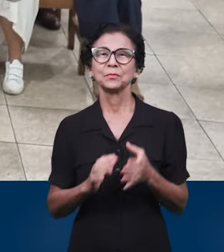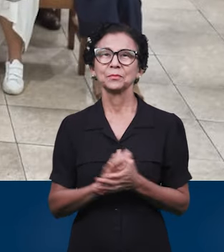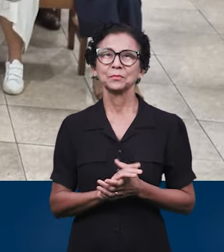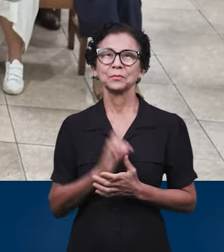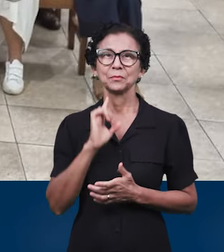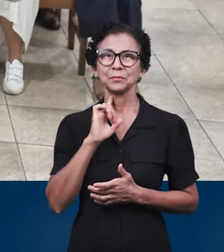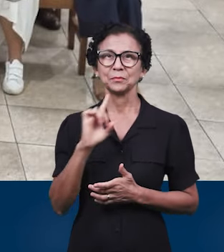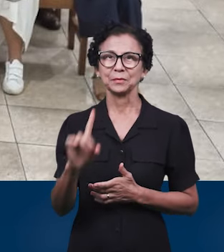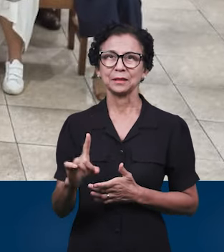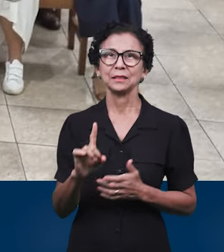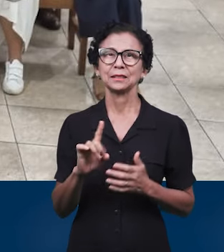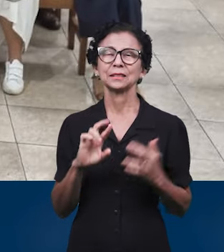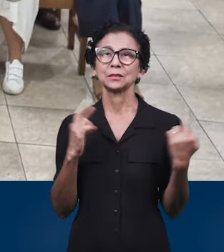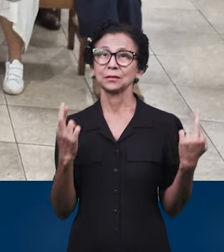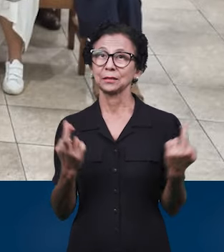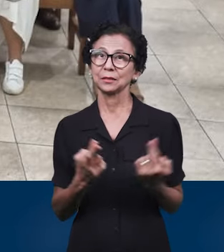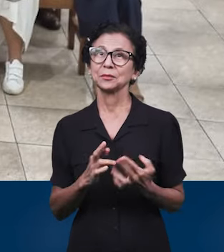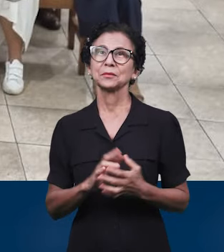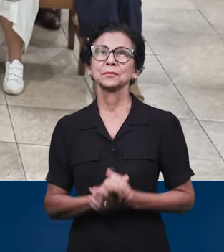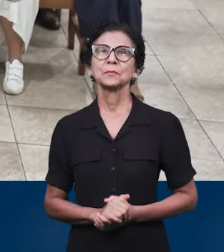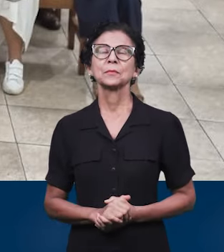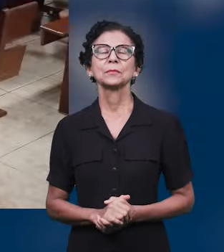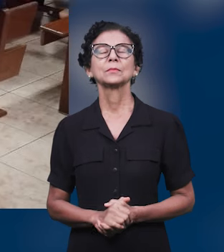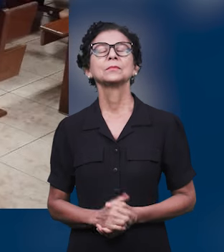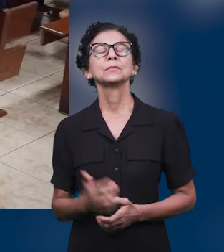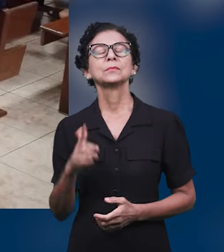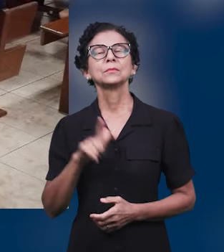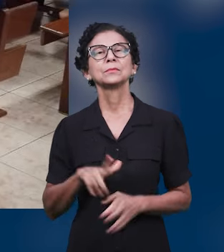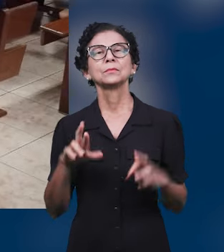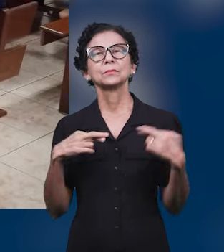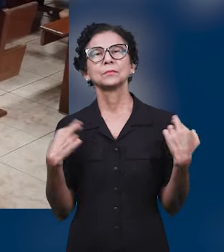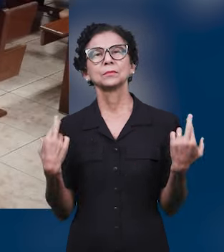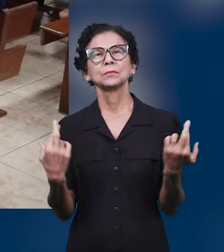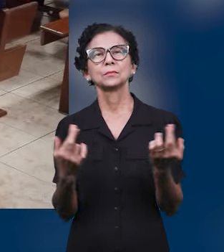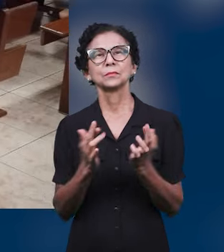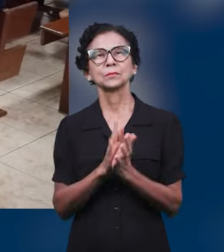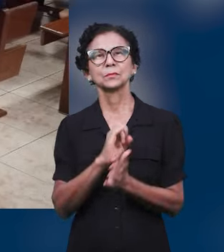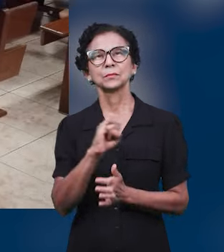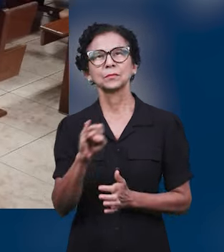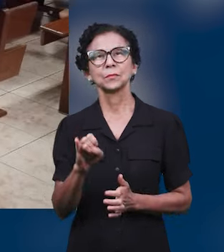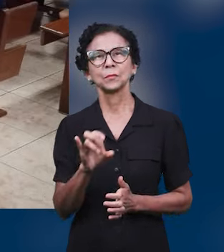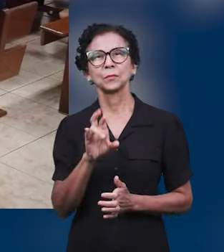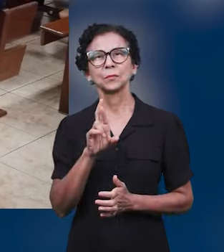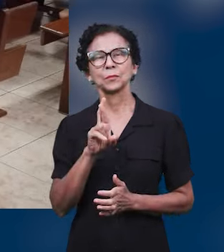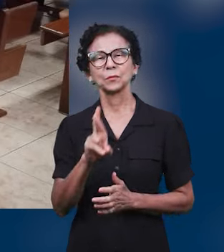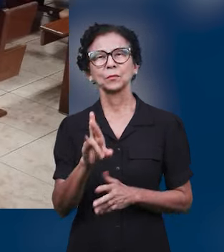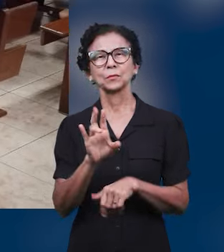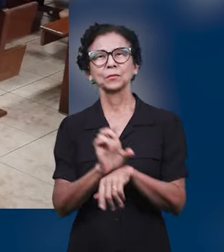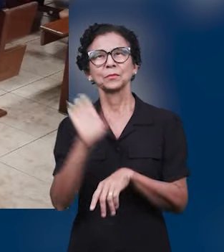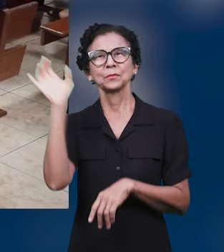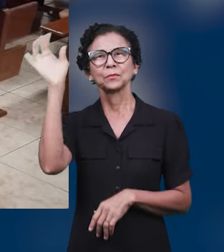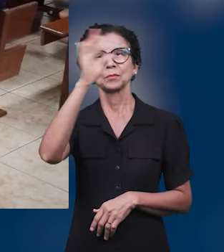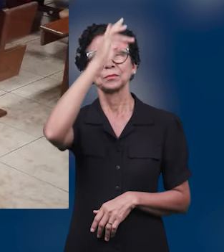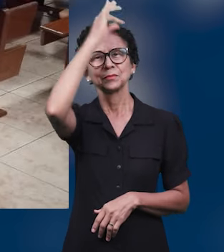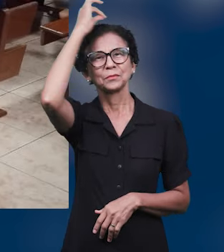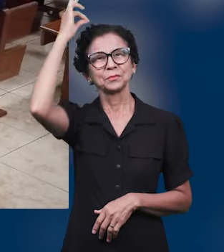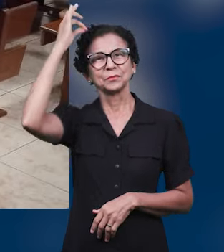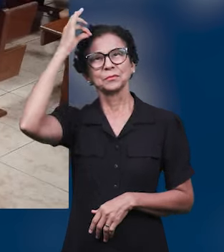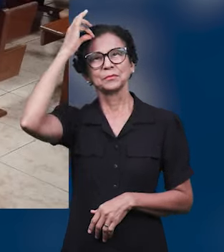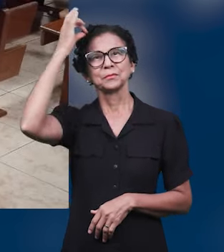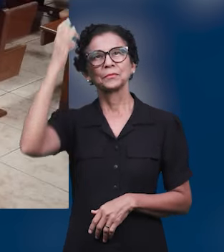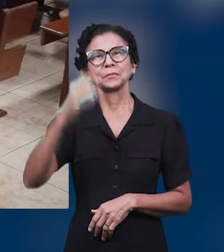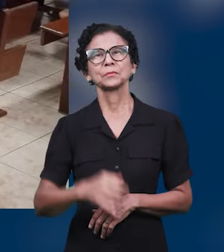Central, aí de BH, Belo Horizonte, Minas. Reunião com os nossos jovens do Polo de Jardim da Penha, em Vitória, na